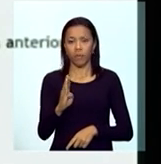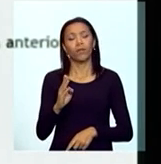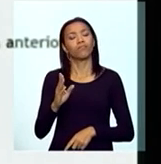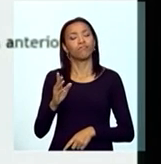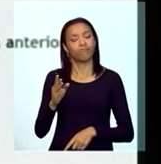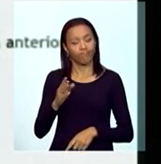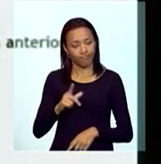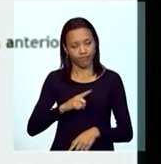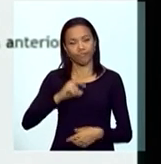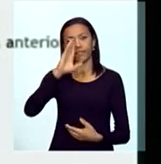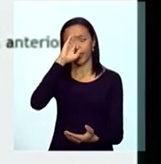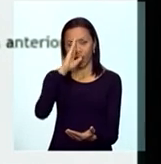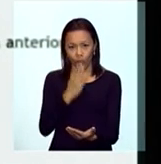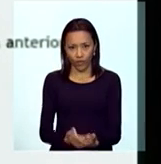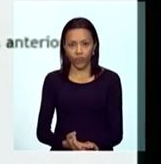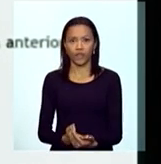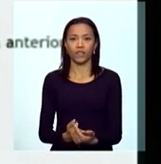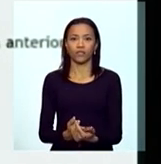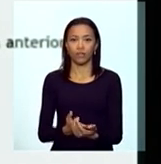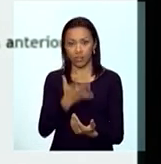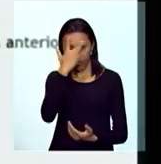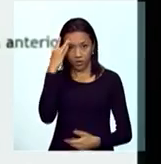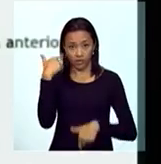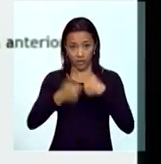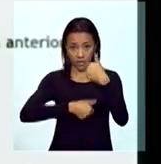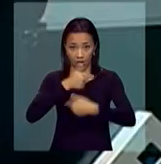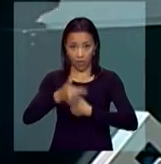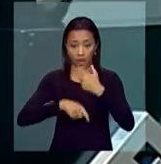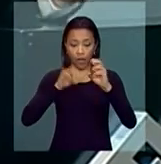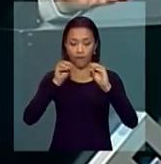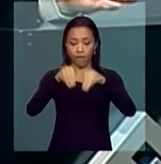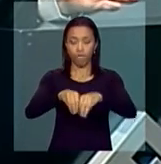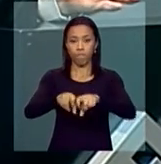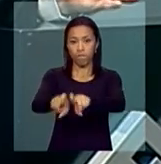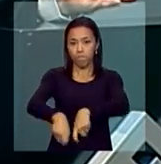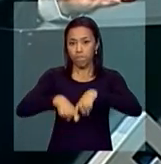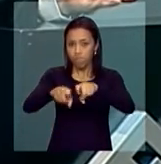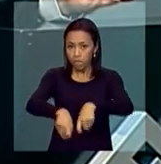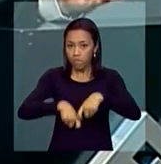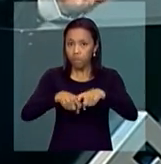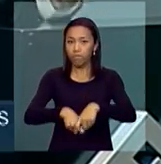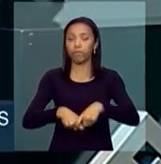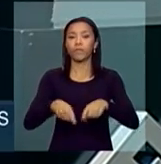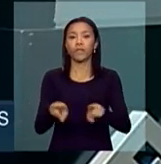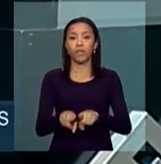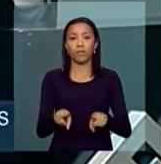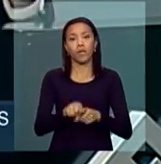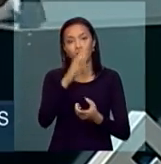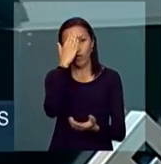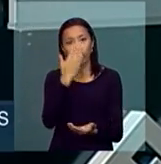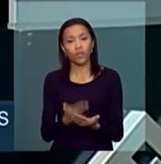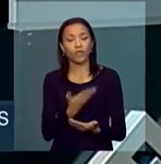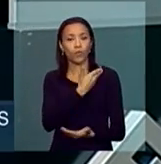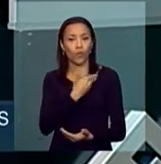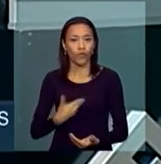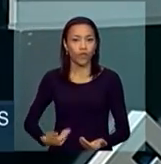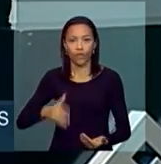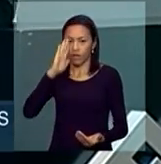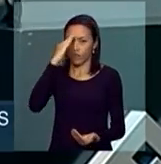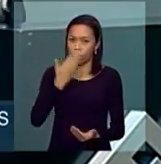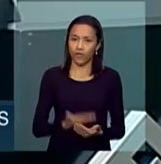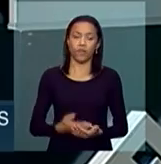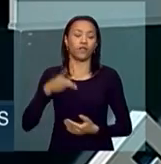confiando nos agricultores brasileiros. Está confiando no nosso controlador, no governo, na política que ele